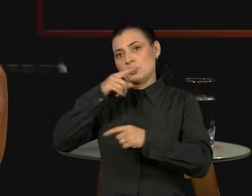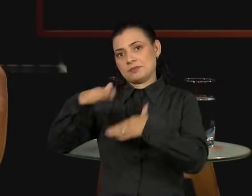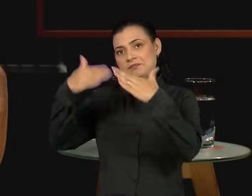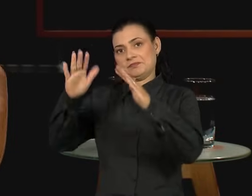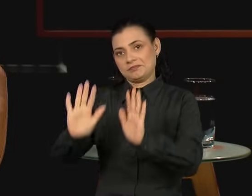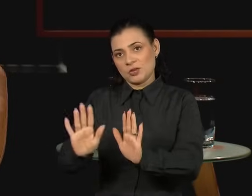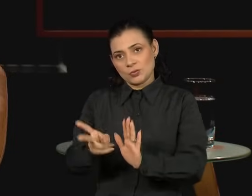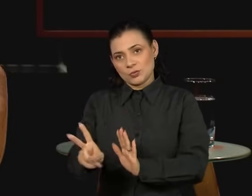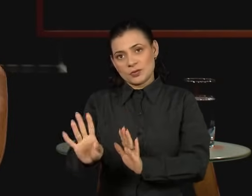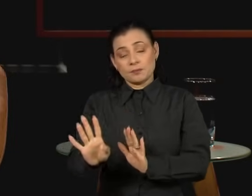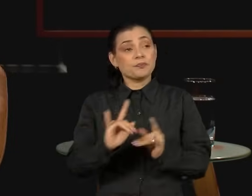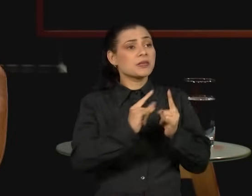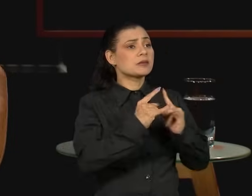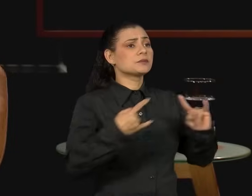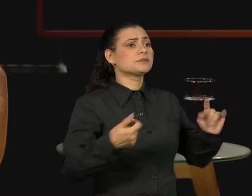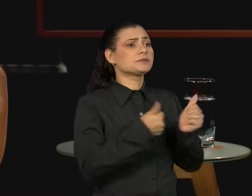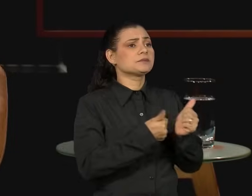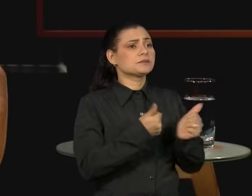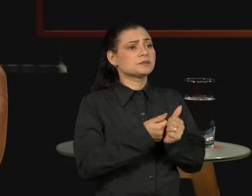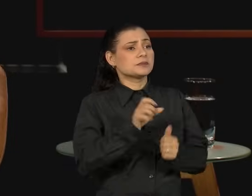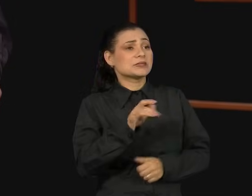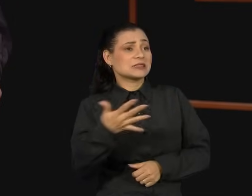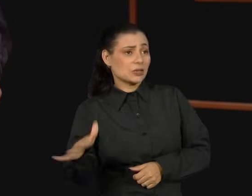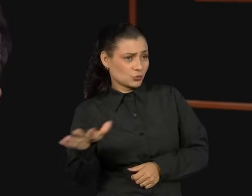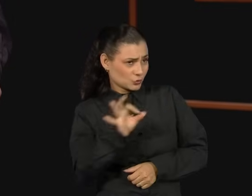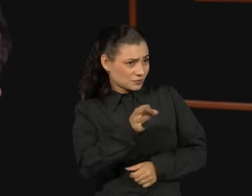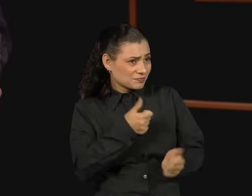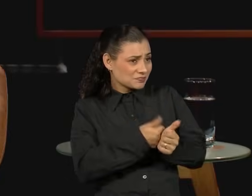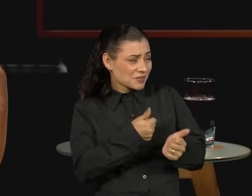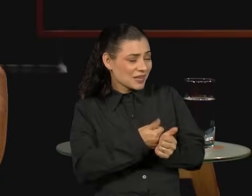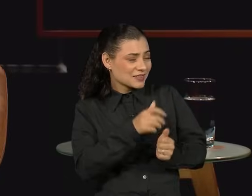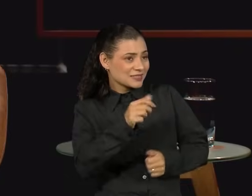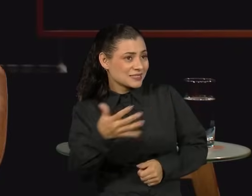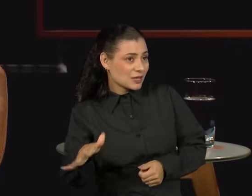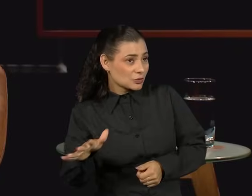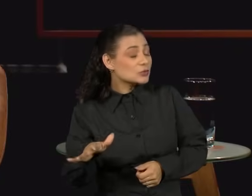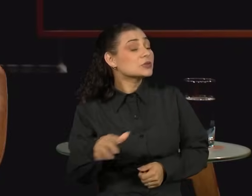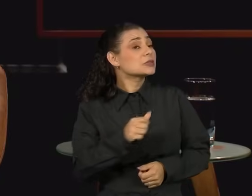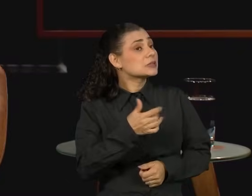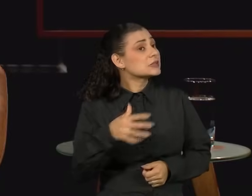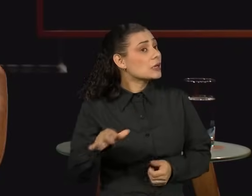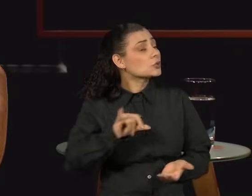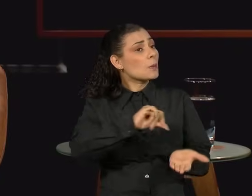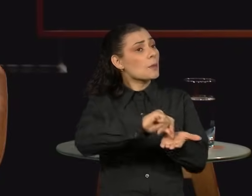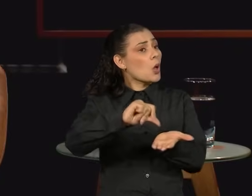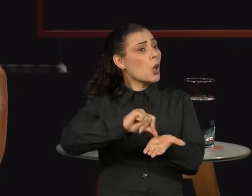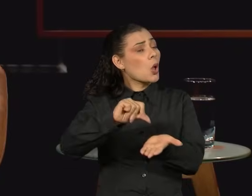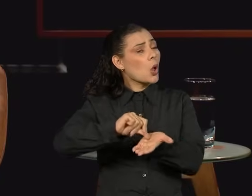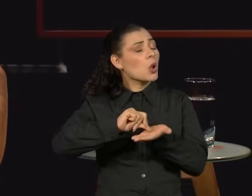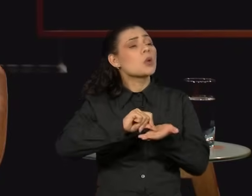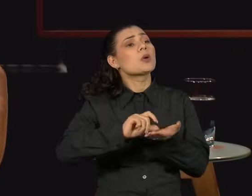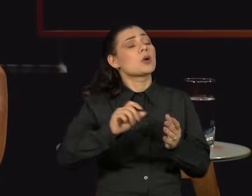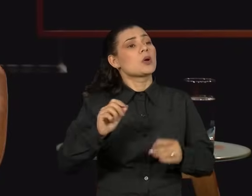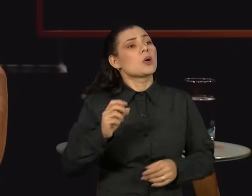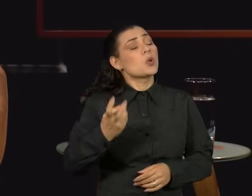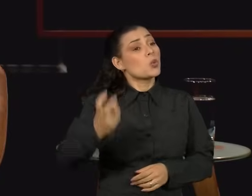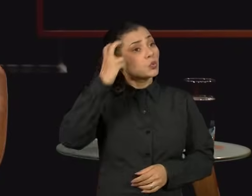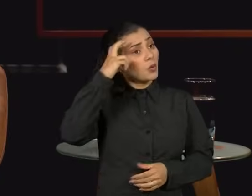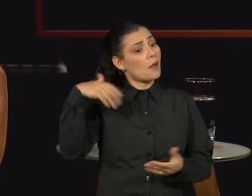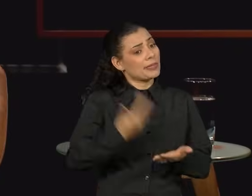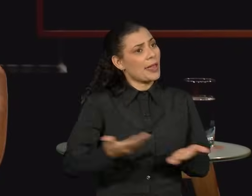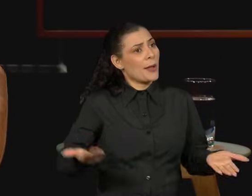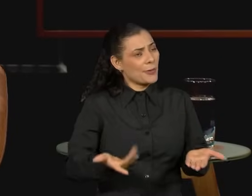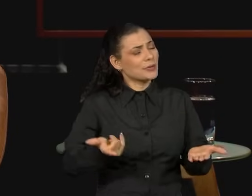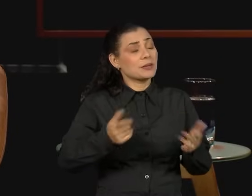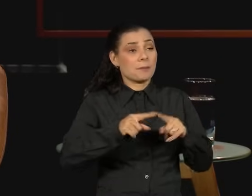Vicente é uma cidade que fica ali encostadinha em Santos, né? E Santos era um grande polo cultural naquela época, ainda é até hoje,